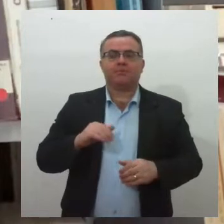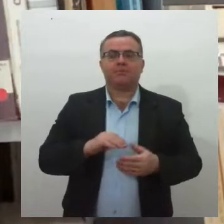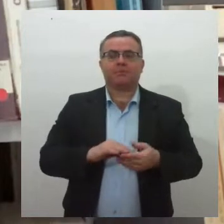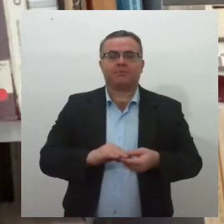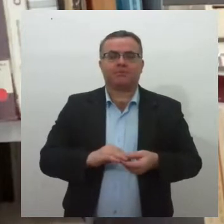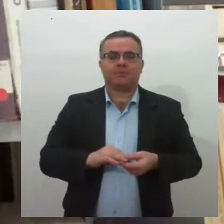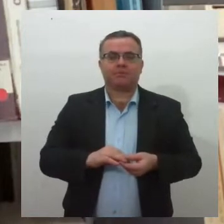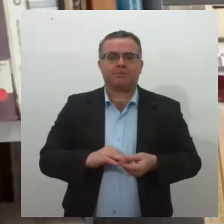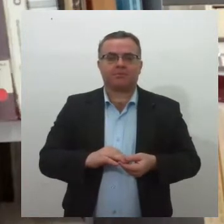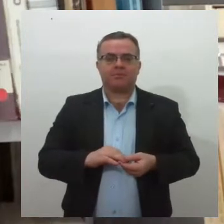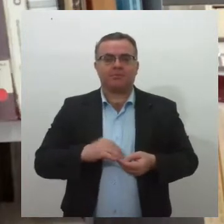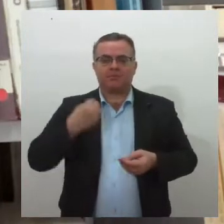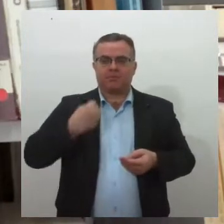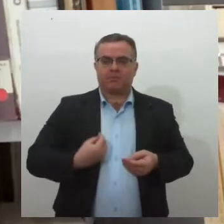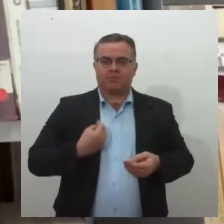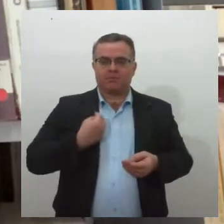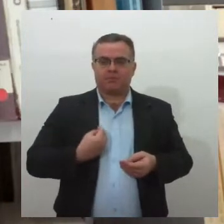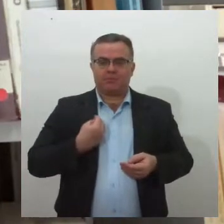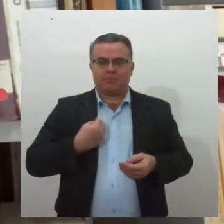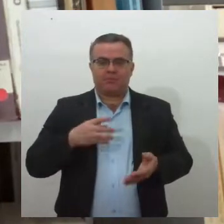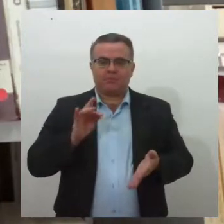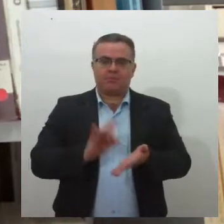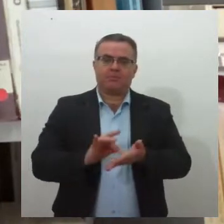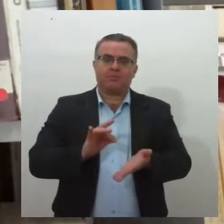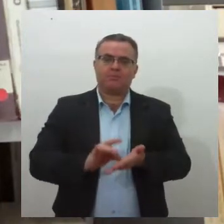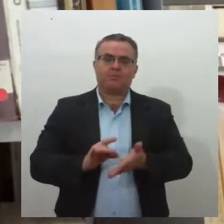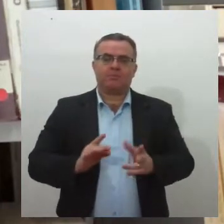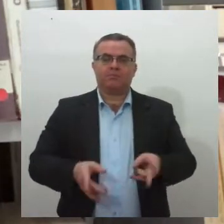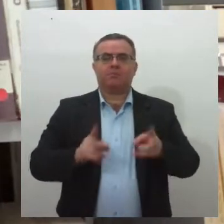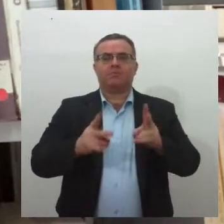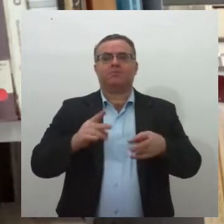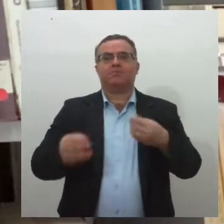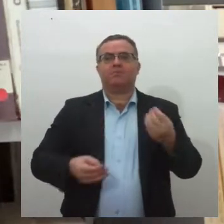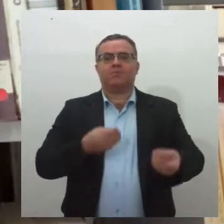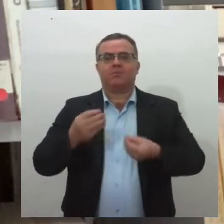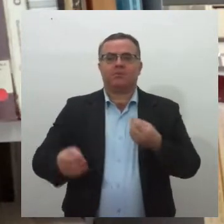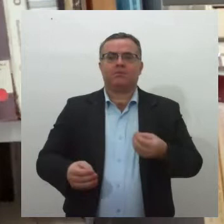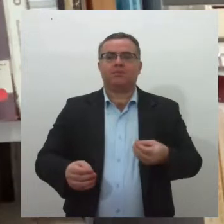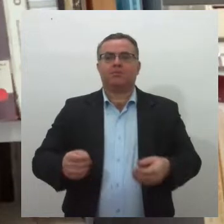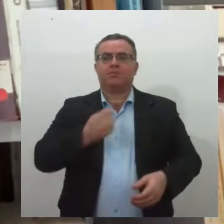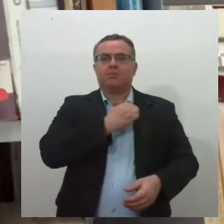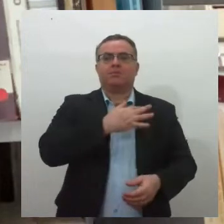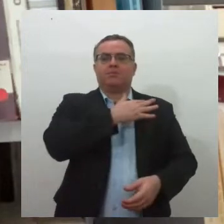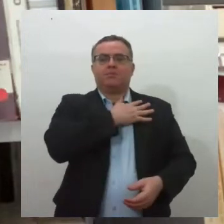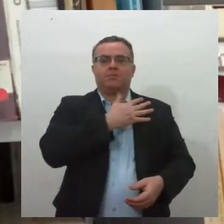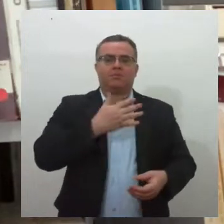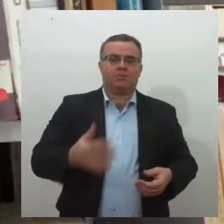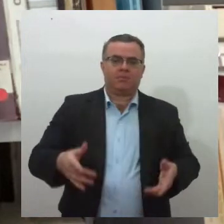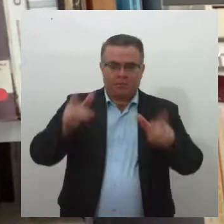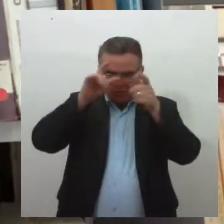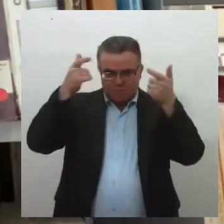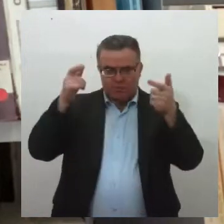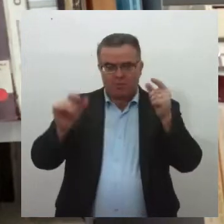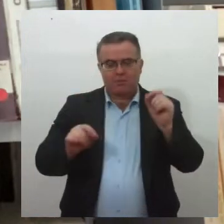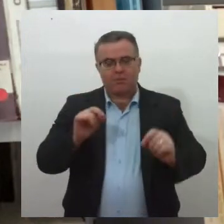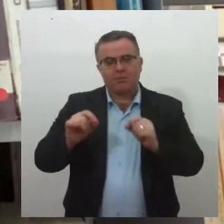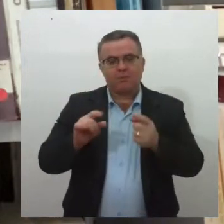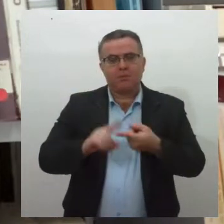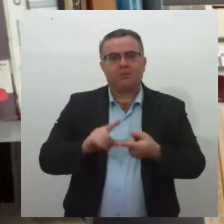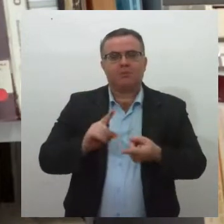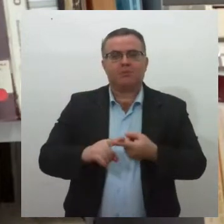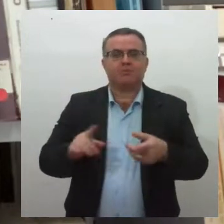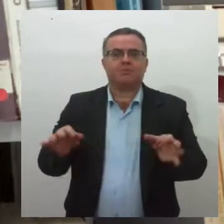a participação efetiva, né, dos militares, intelectuais, e o